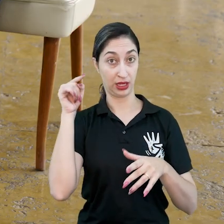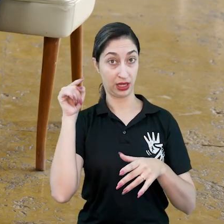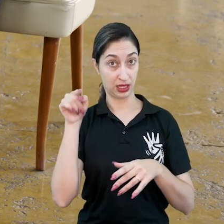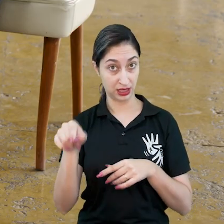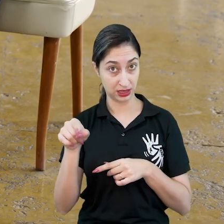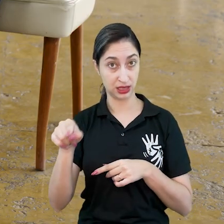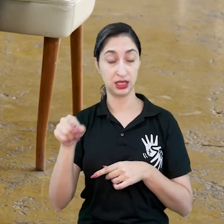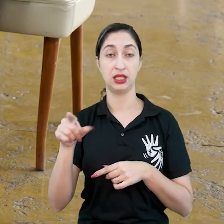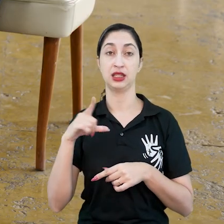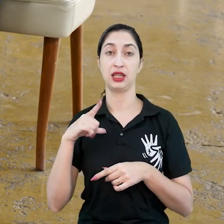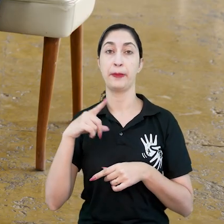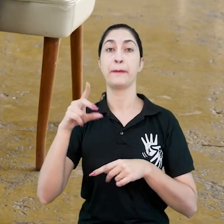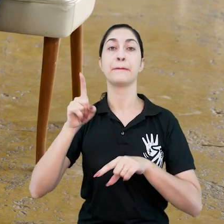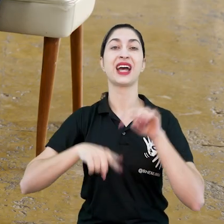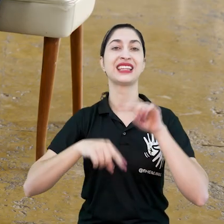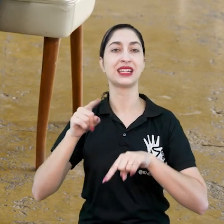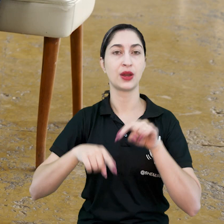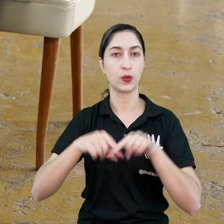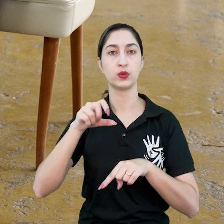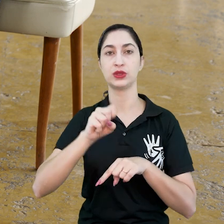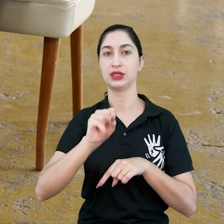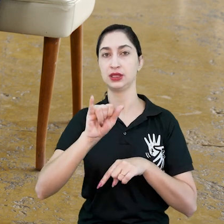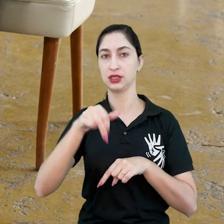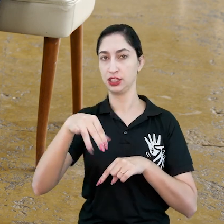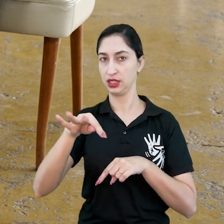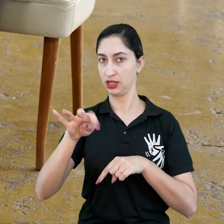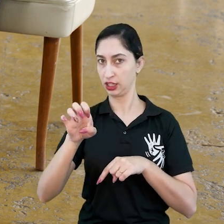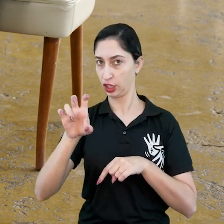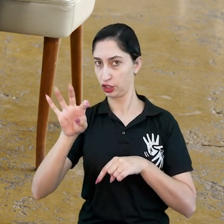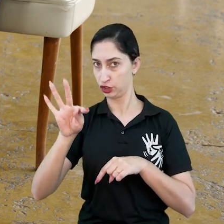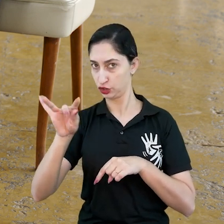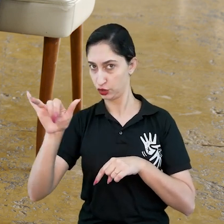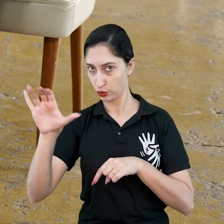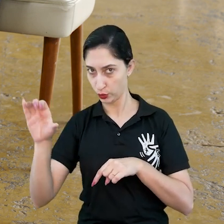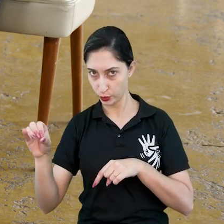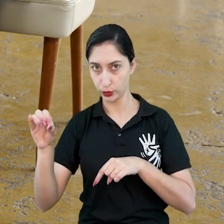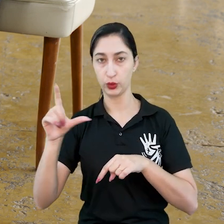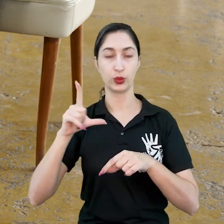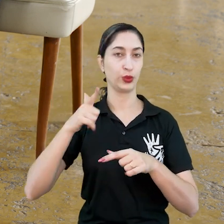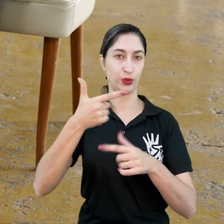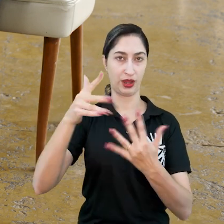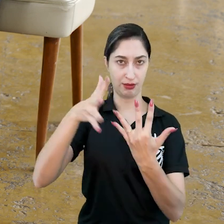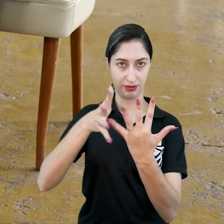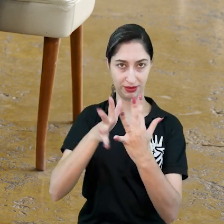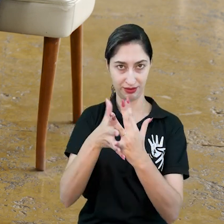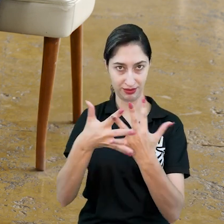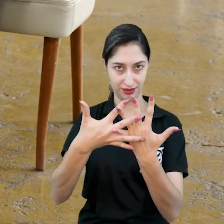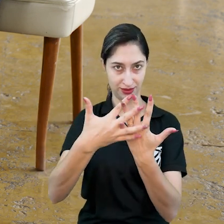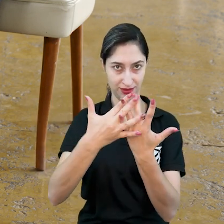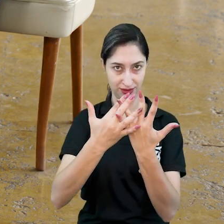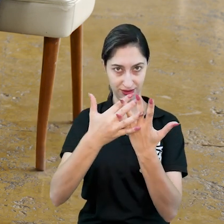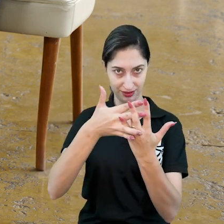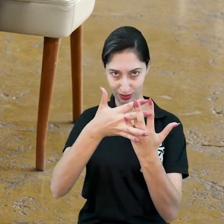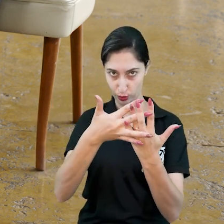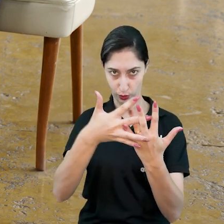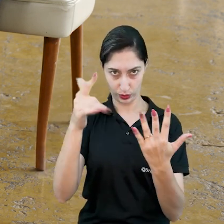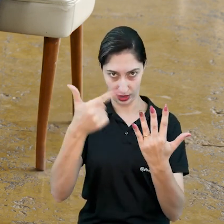ali um tecido que é de um material sintético, que não tem fibras alinhadas e que tem uma quantidade de